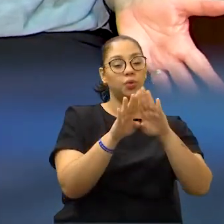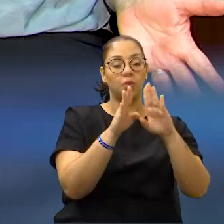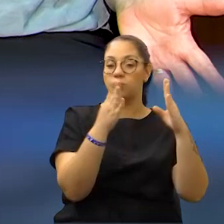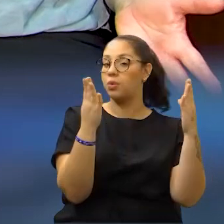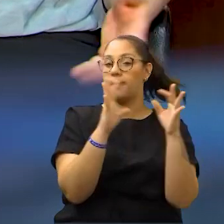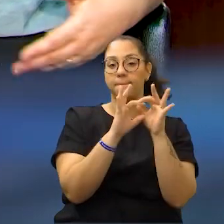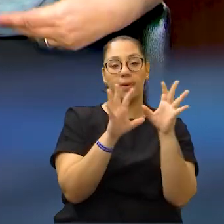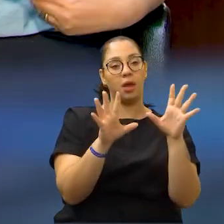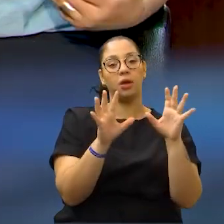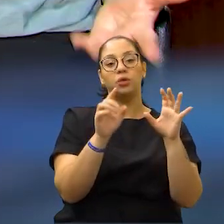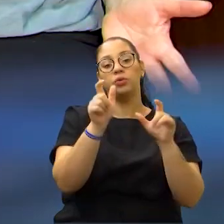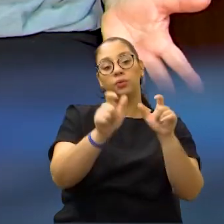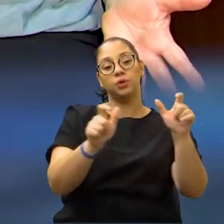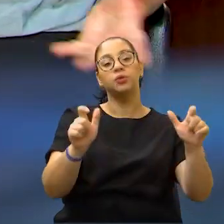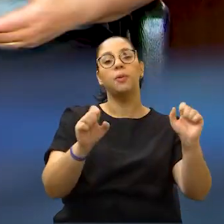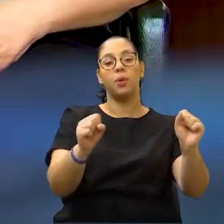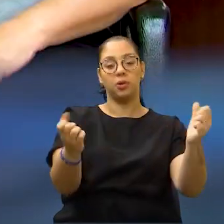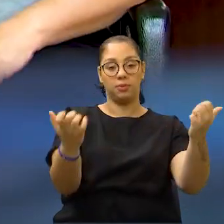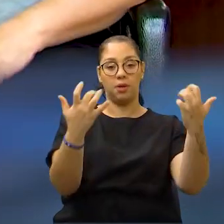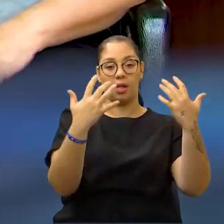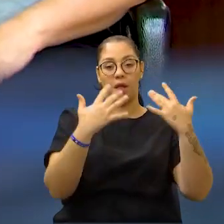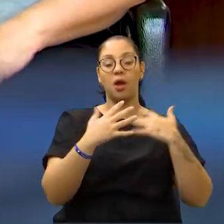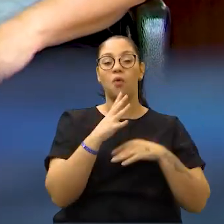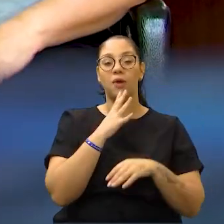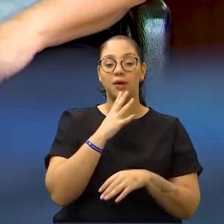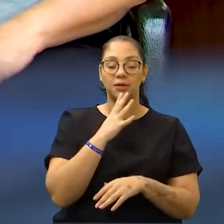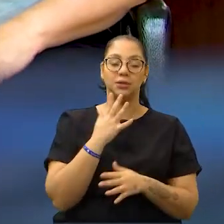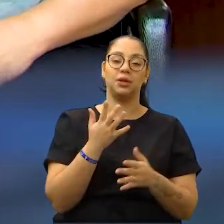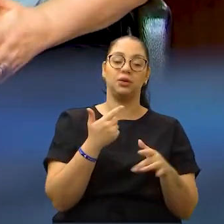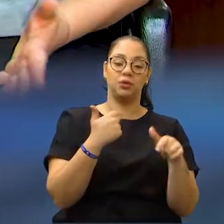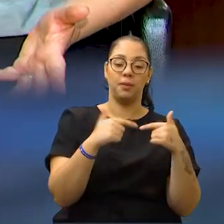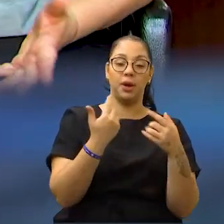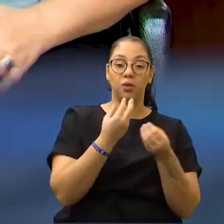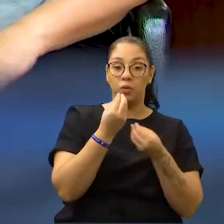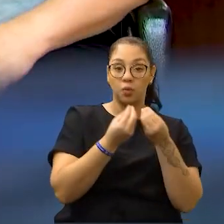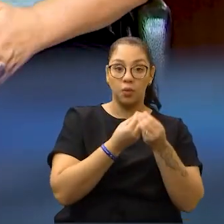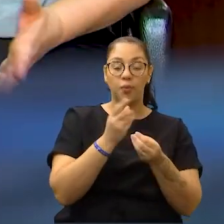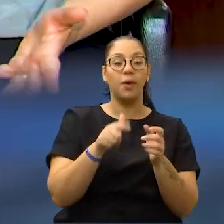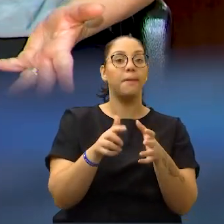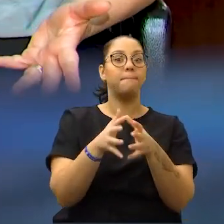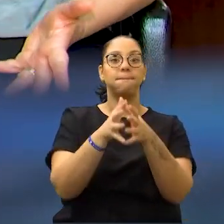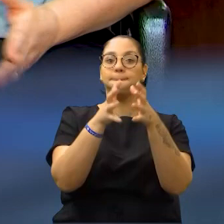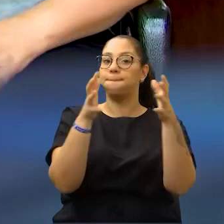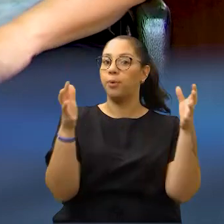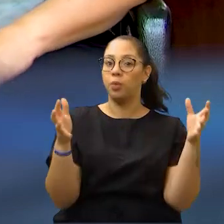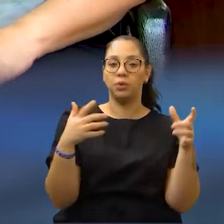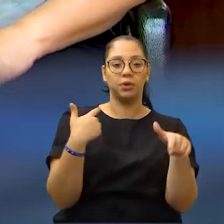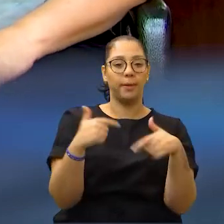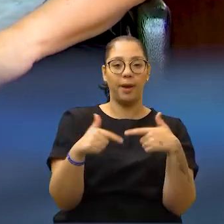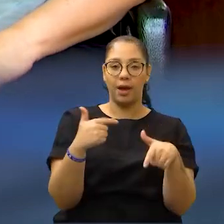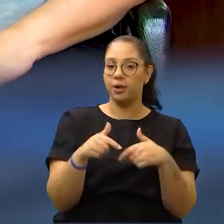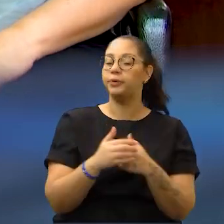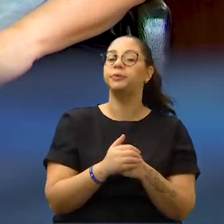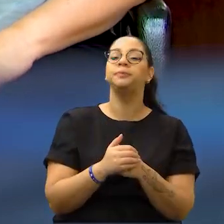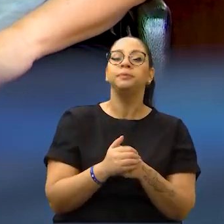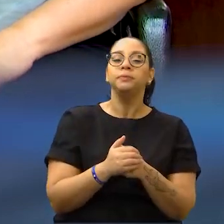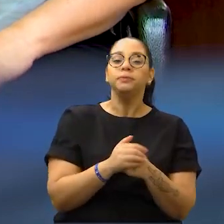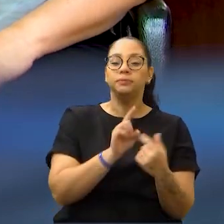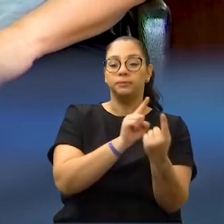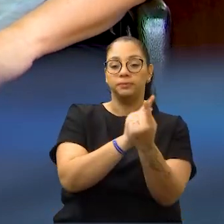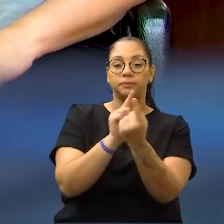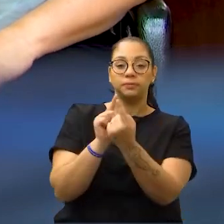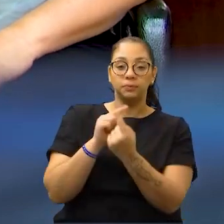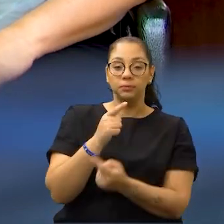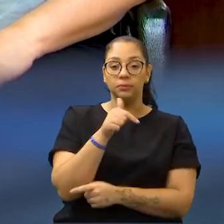aqui conhecer, se aproximar do trabalho. É um trabalho grandioso, nós atendemos cerca